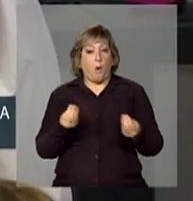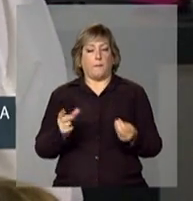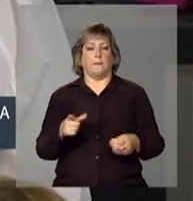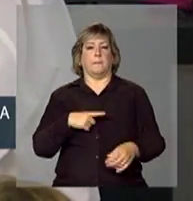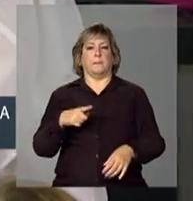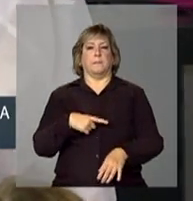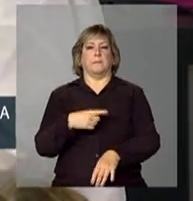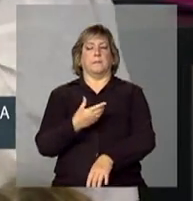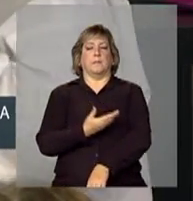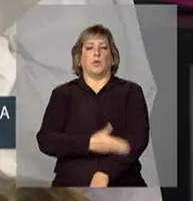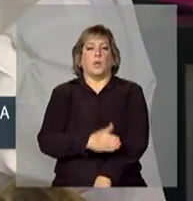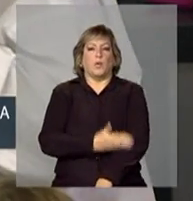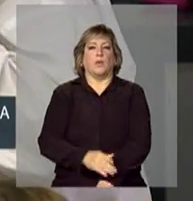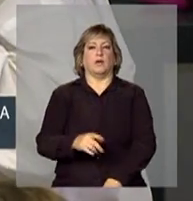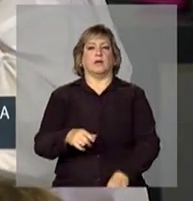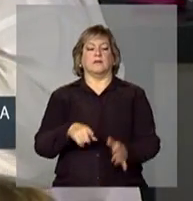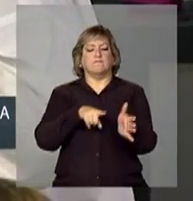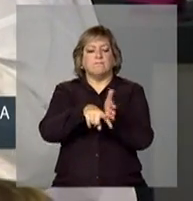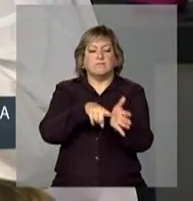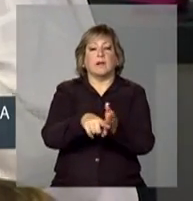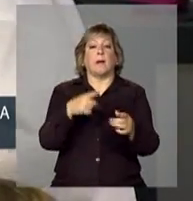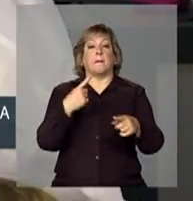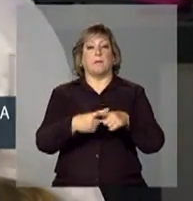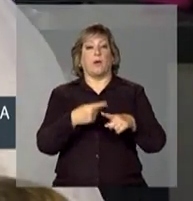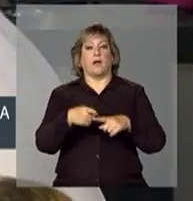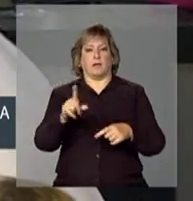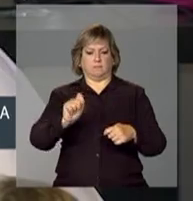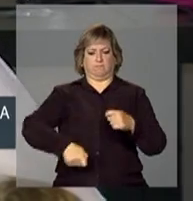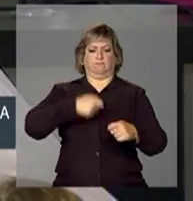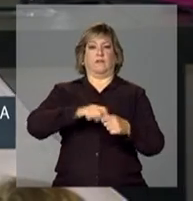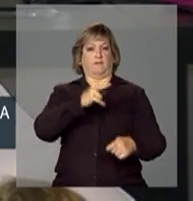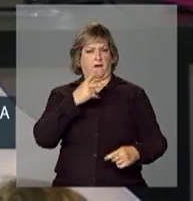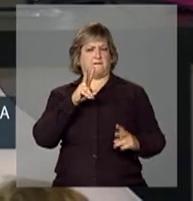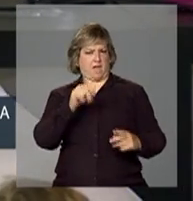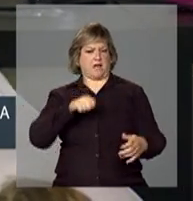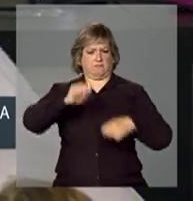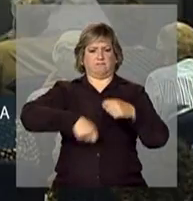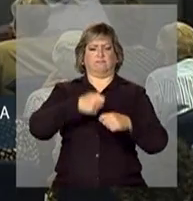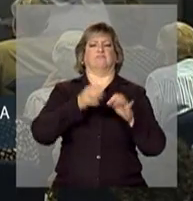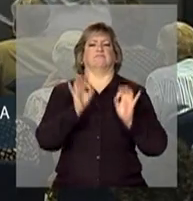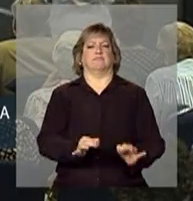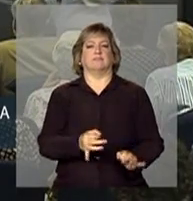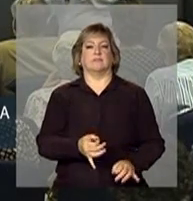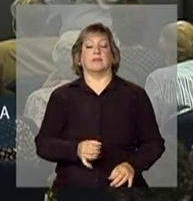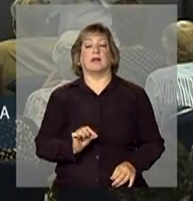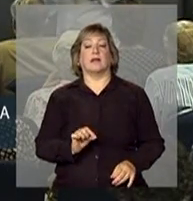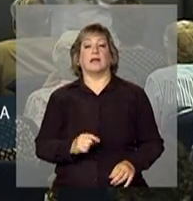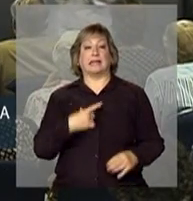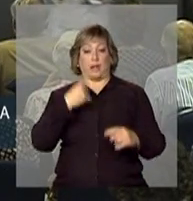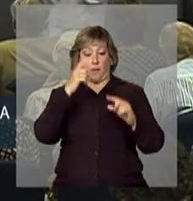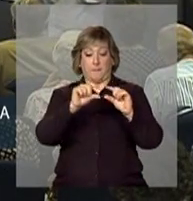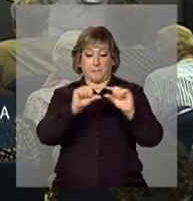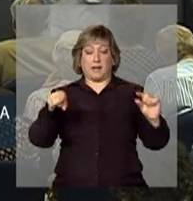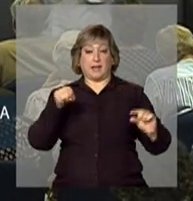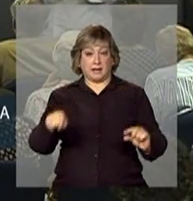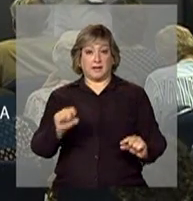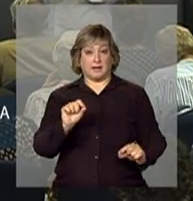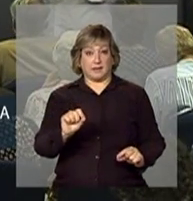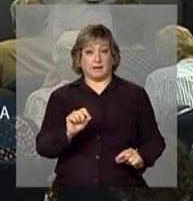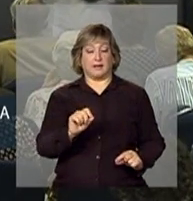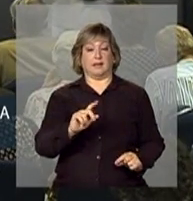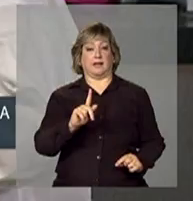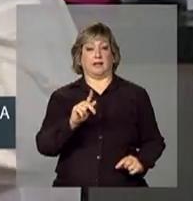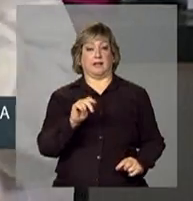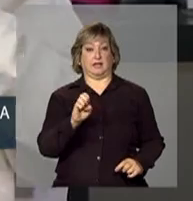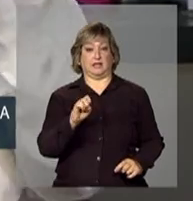de interrogatório, exatamente porque a impunidade foi garantida. Tá? Um trecho do relatório Geisel, o presidente Ernesto Geisel diz o